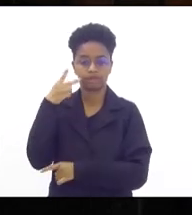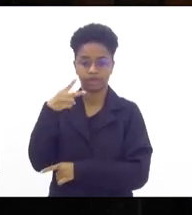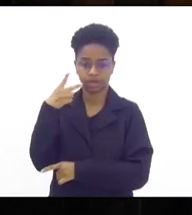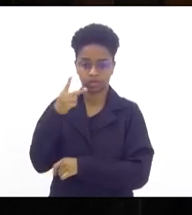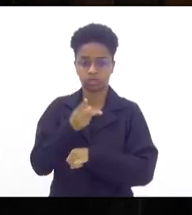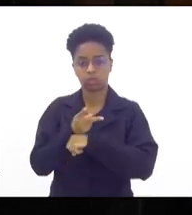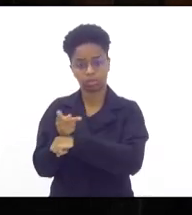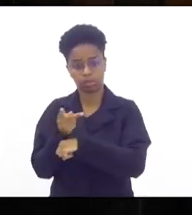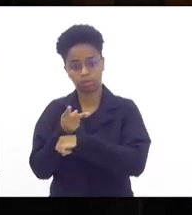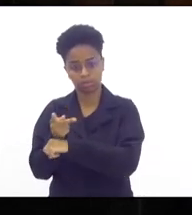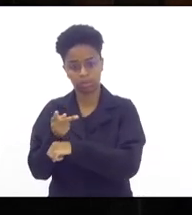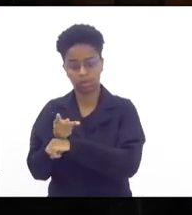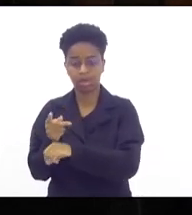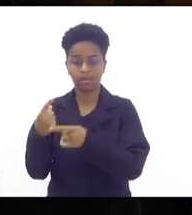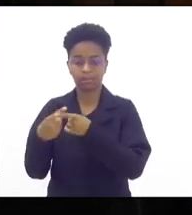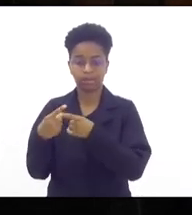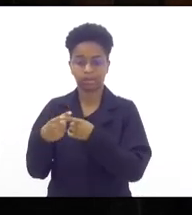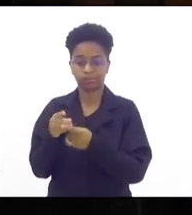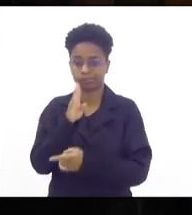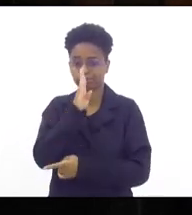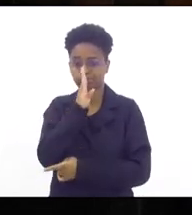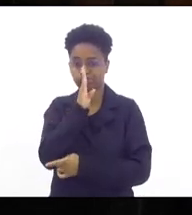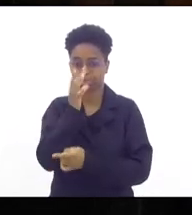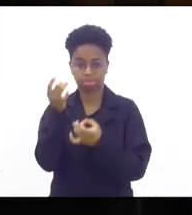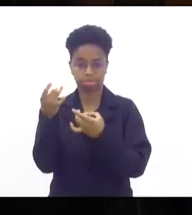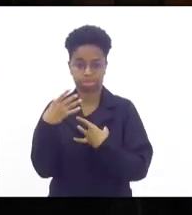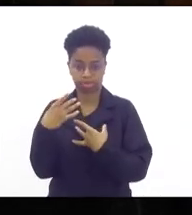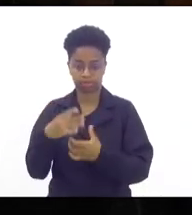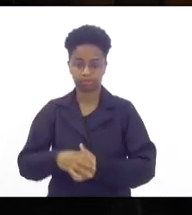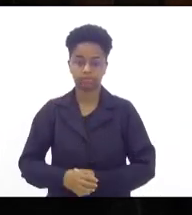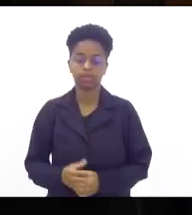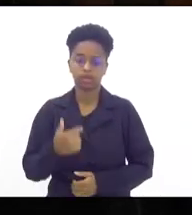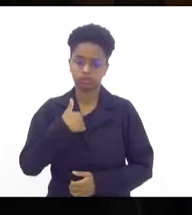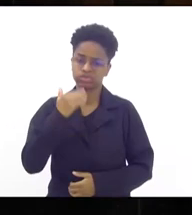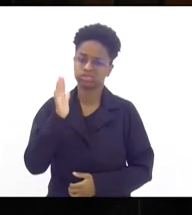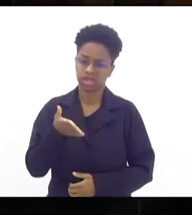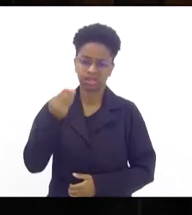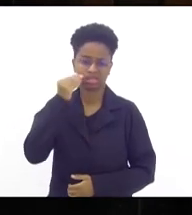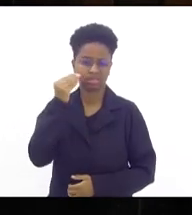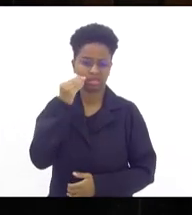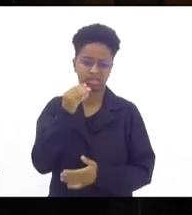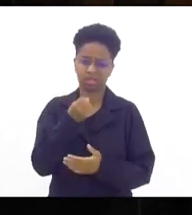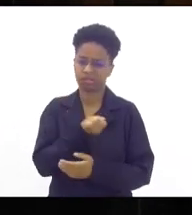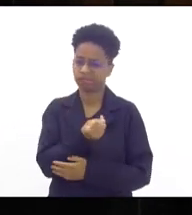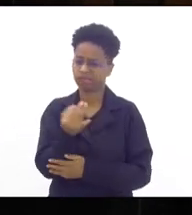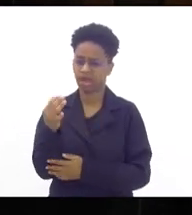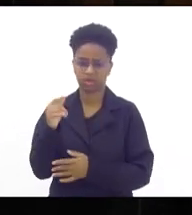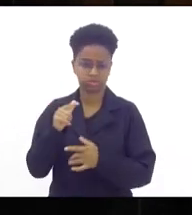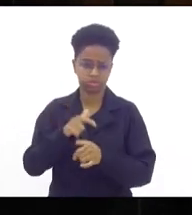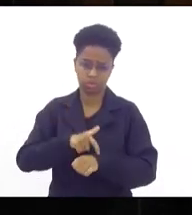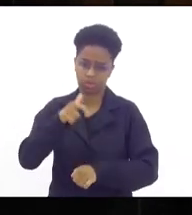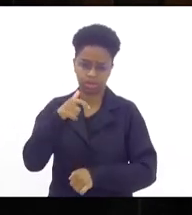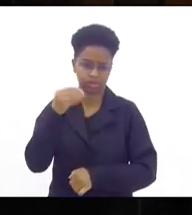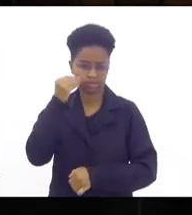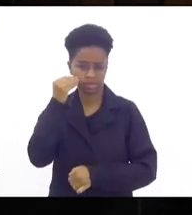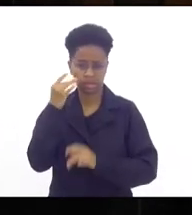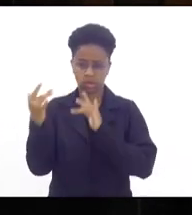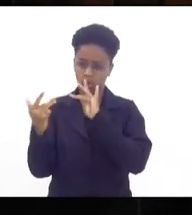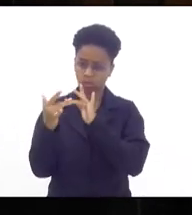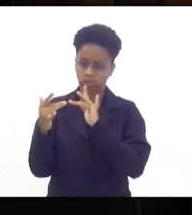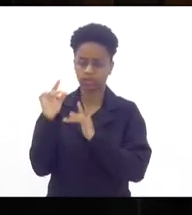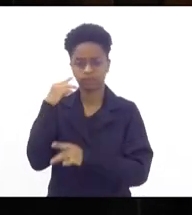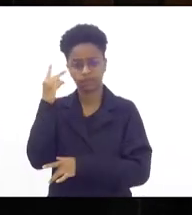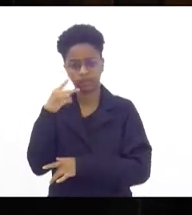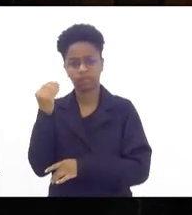que estão deixando no vácuo eu tentei por várias vezes recorrer a vereadores e deputados estaduais